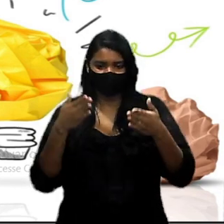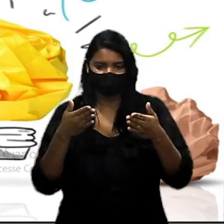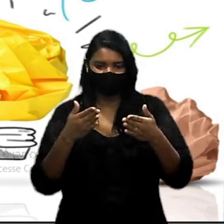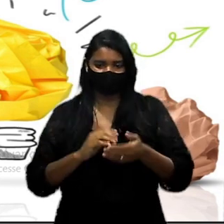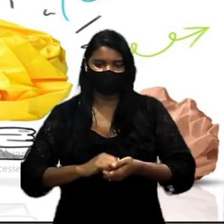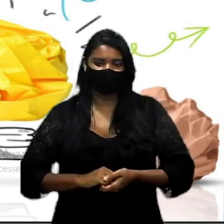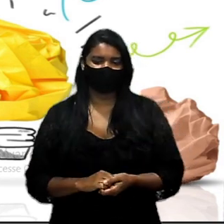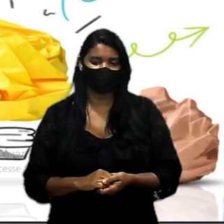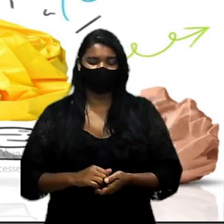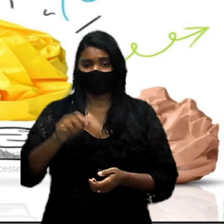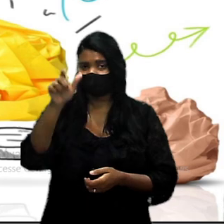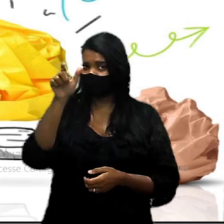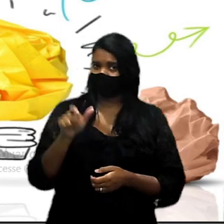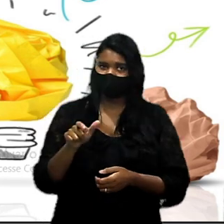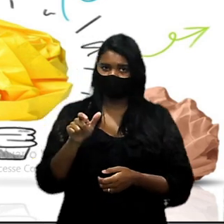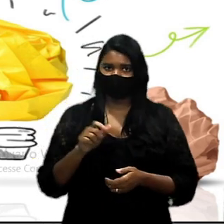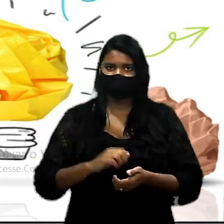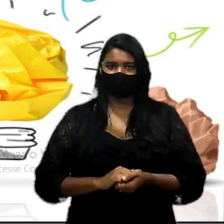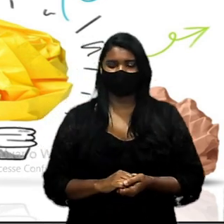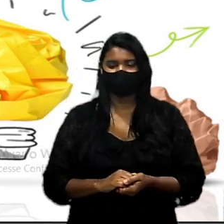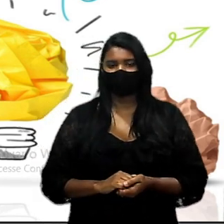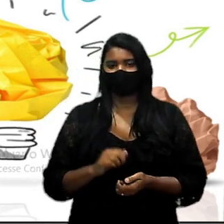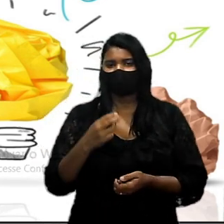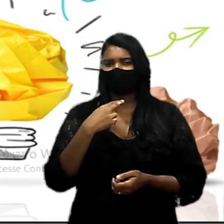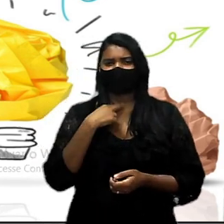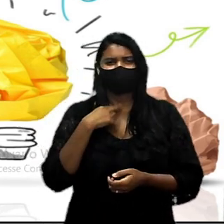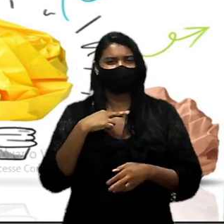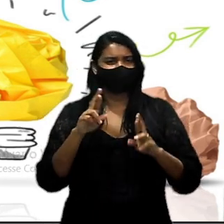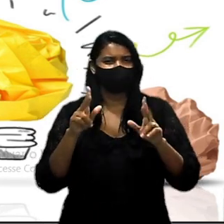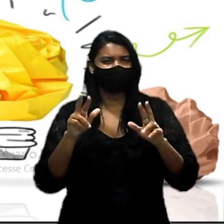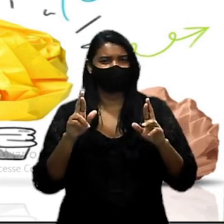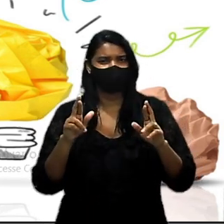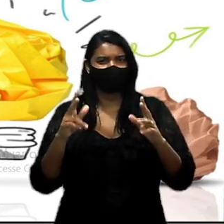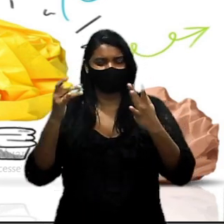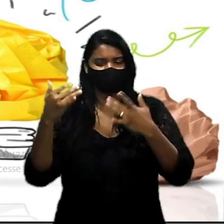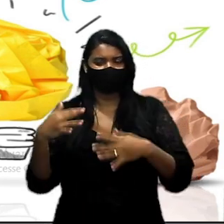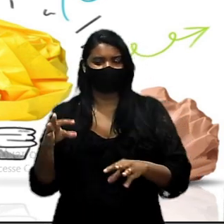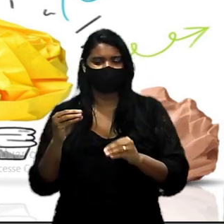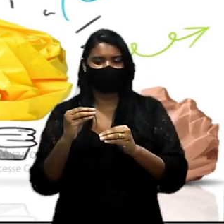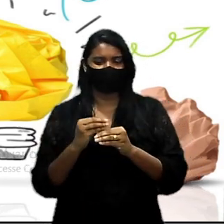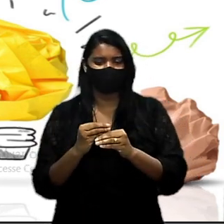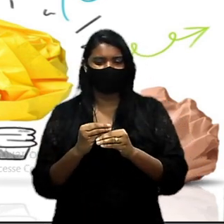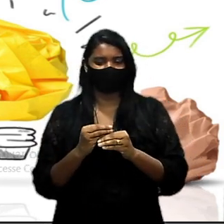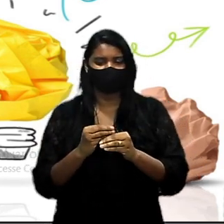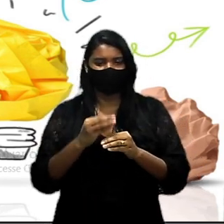claro, nas pessoas. Não pode ser diferente. Eu estou falando em gerir